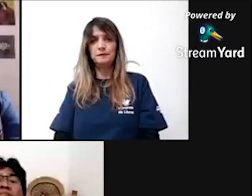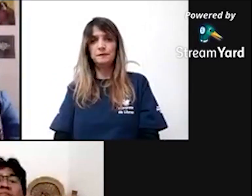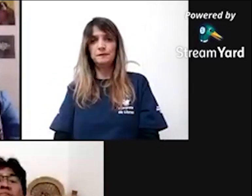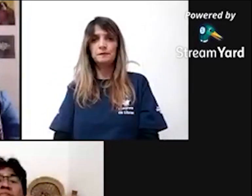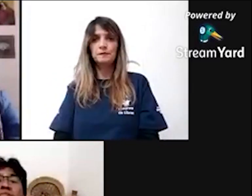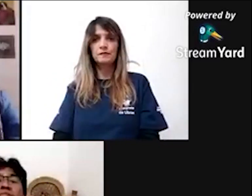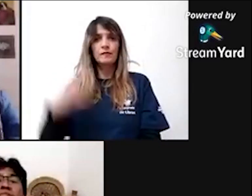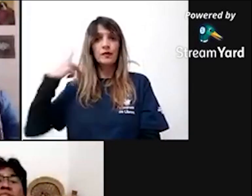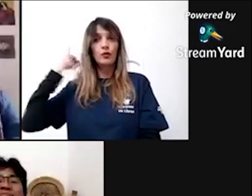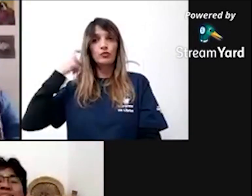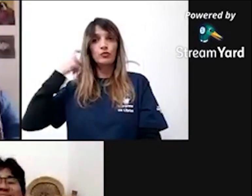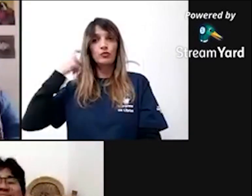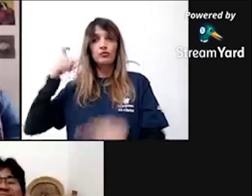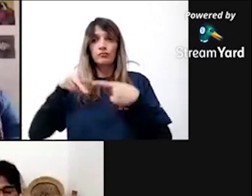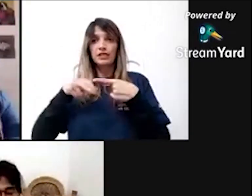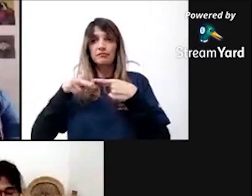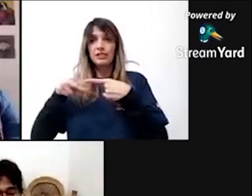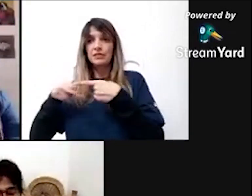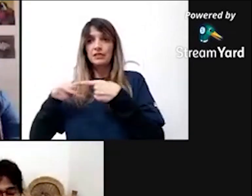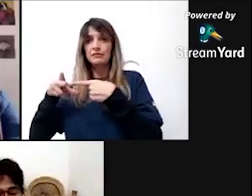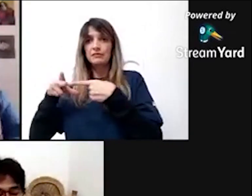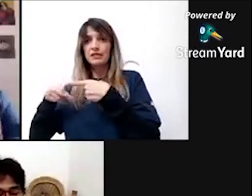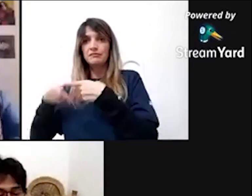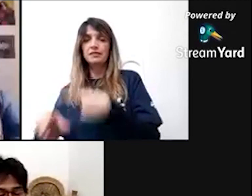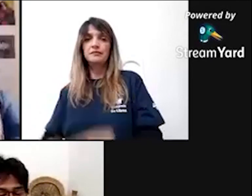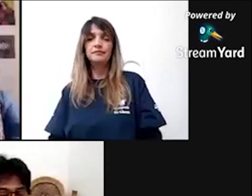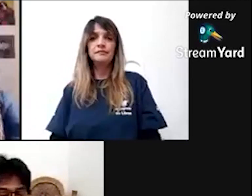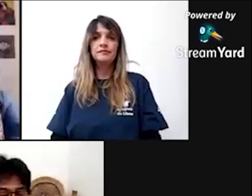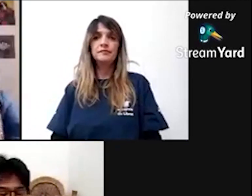Vou colocar o óculos, senão não vou conseguir ler.